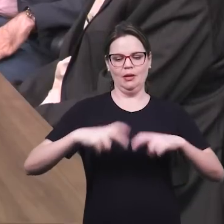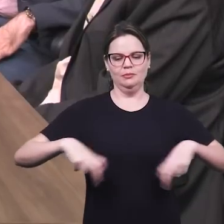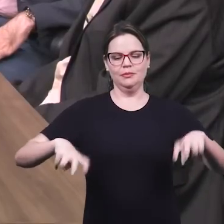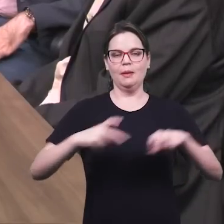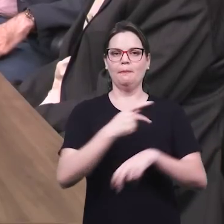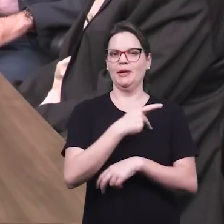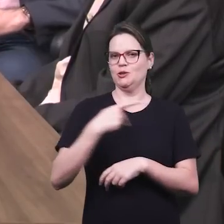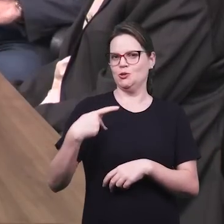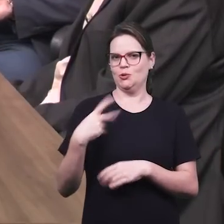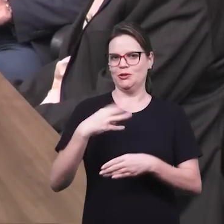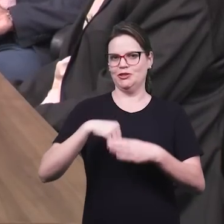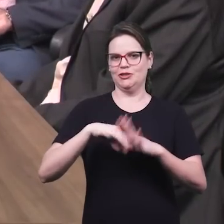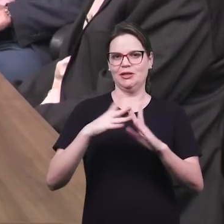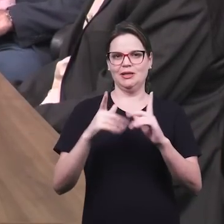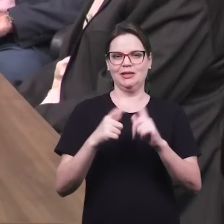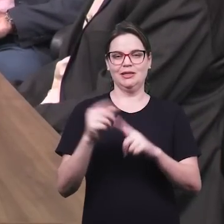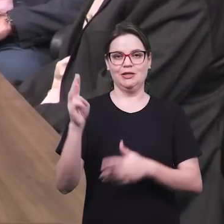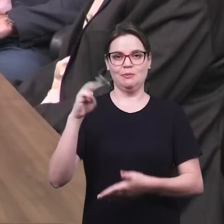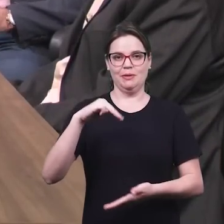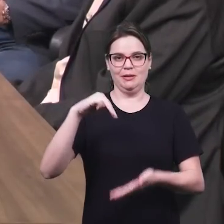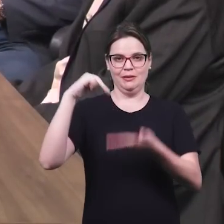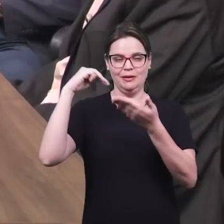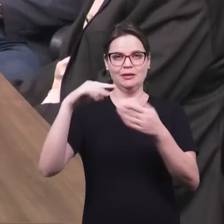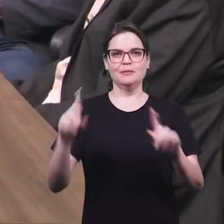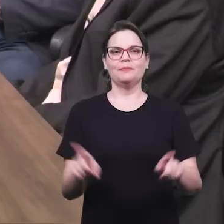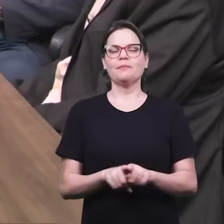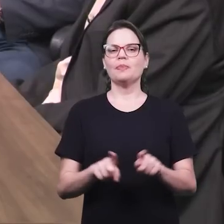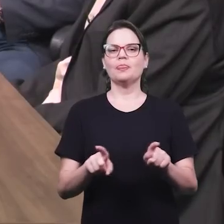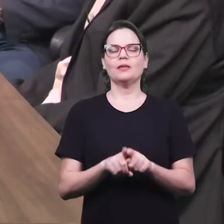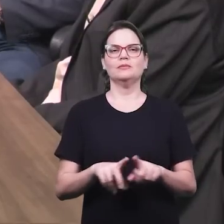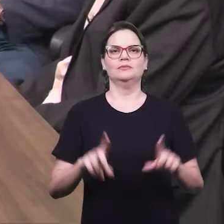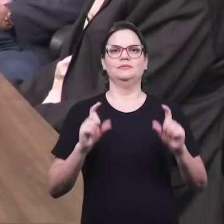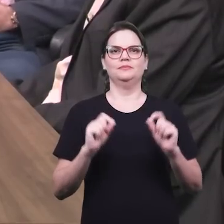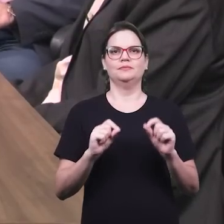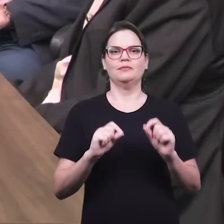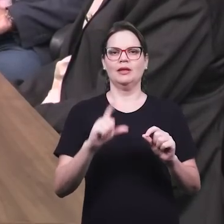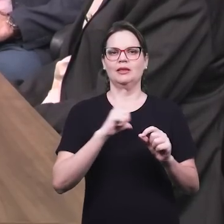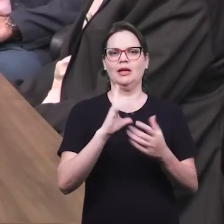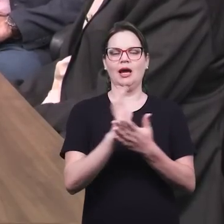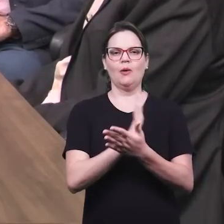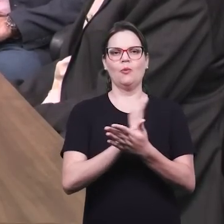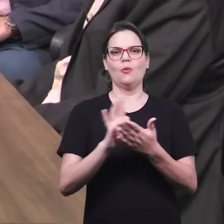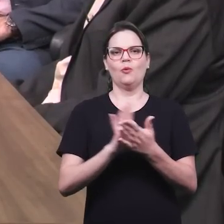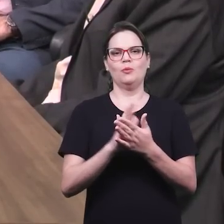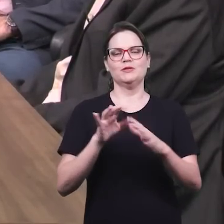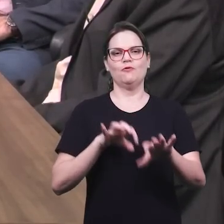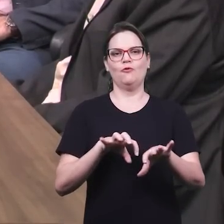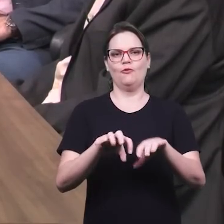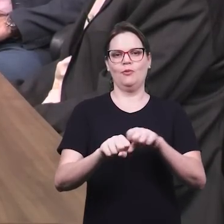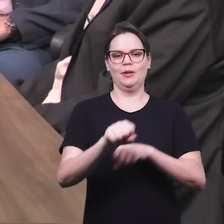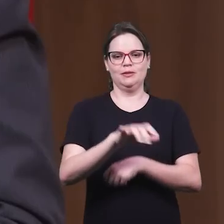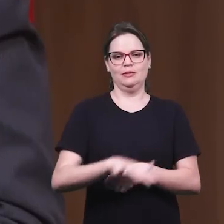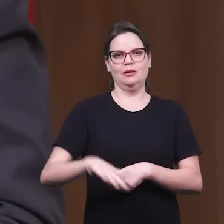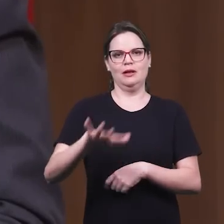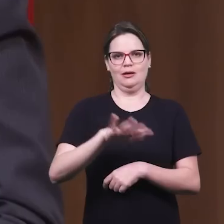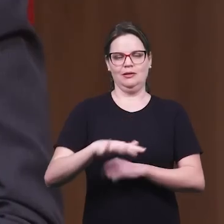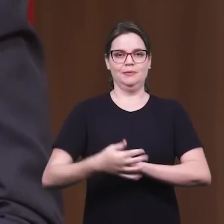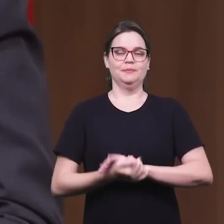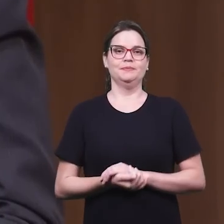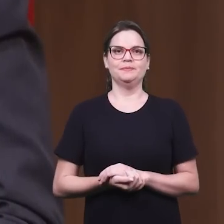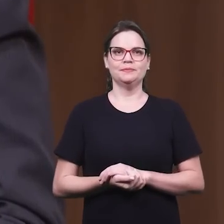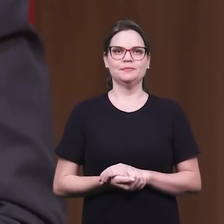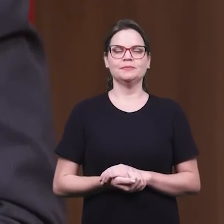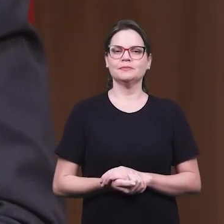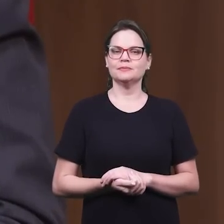Cristã Maranata e também com determinadas especializações dentro da sua área do conhecimento. Lembrando